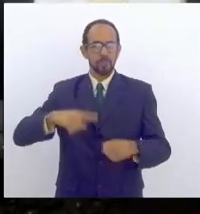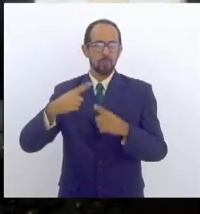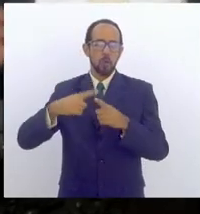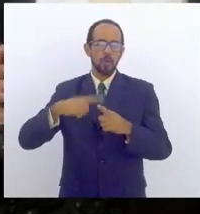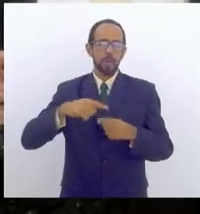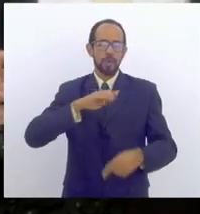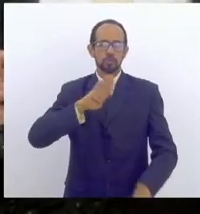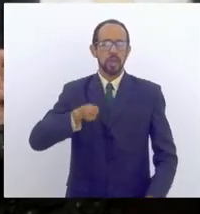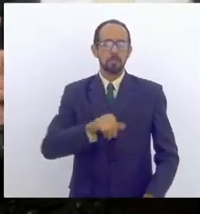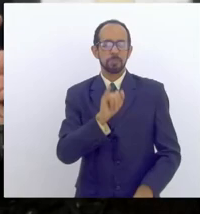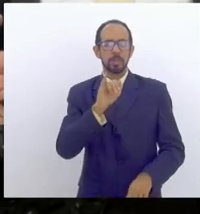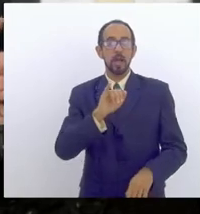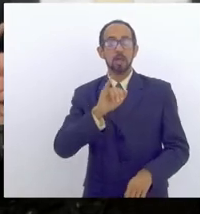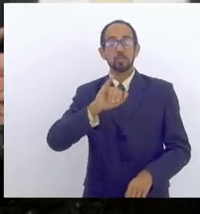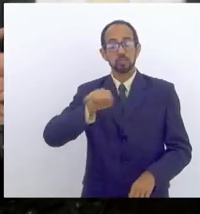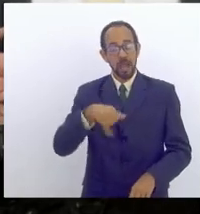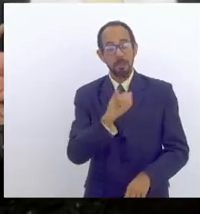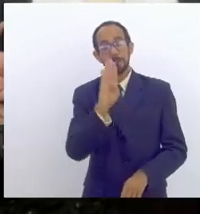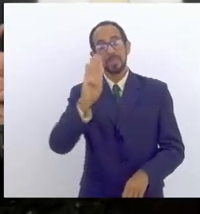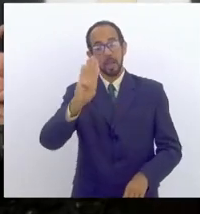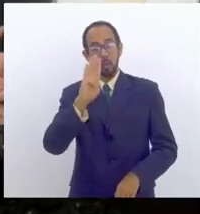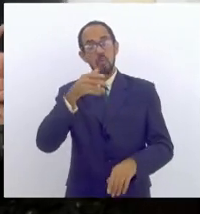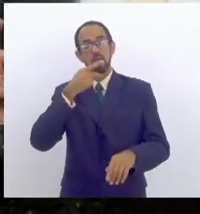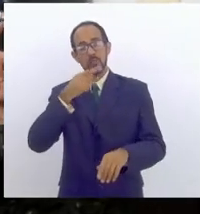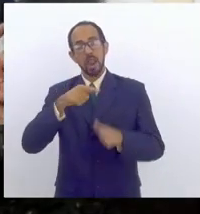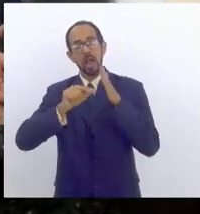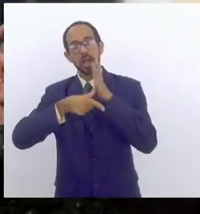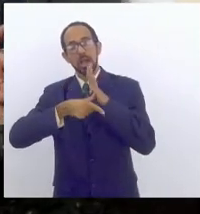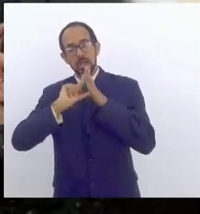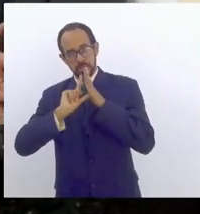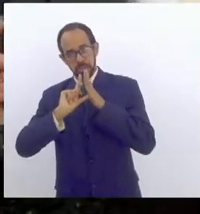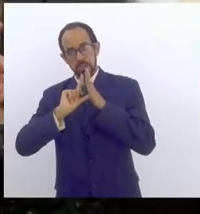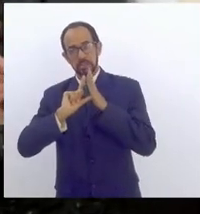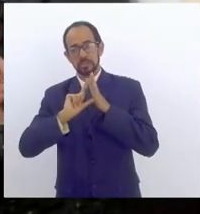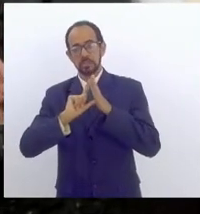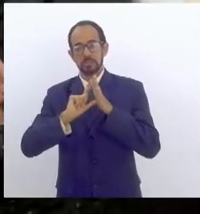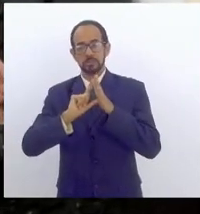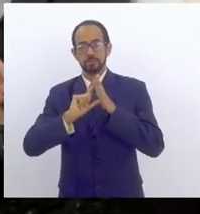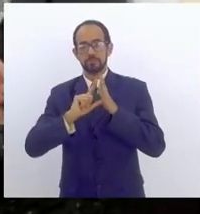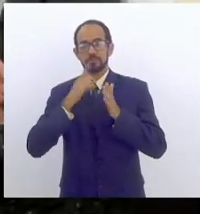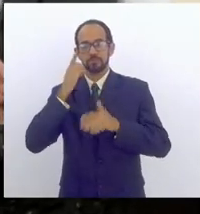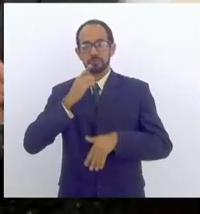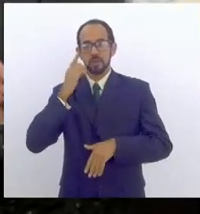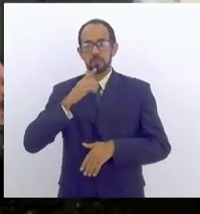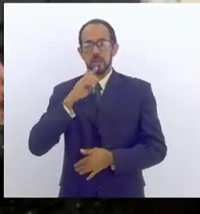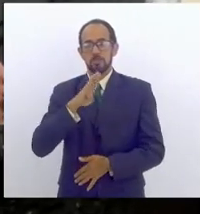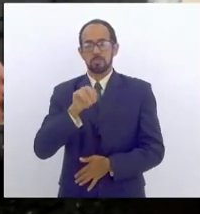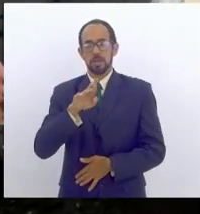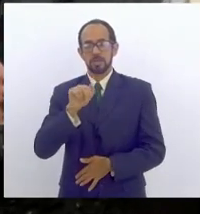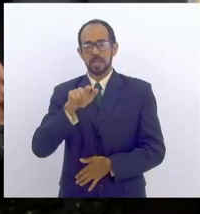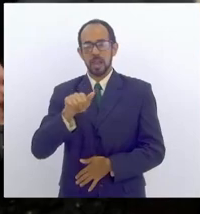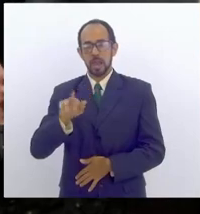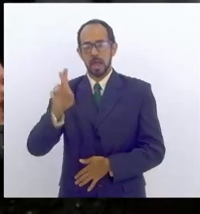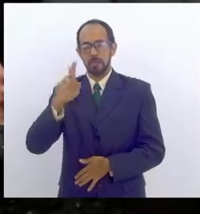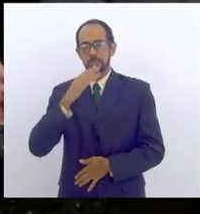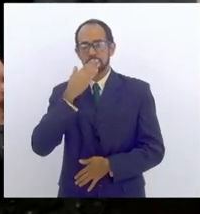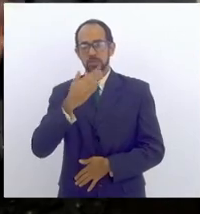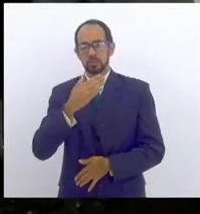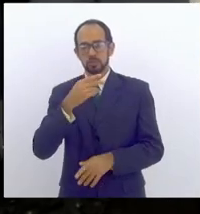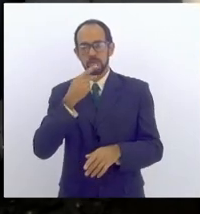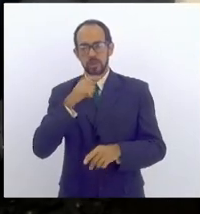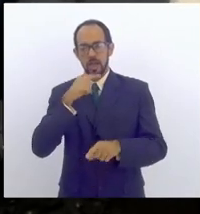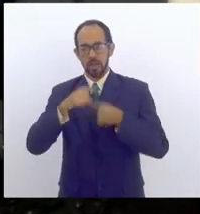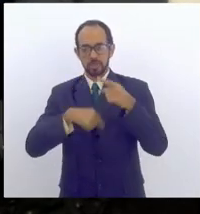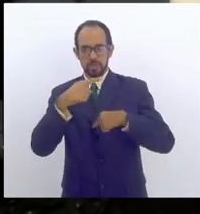Jair vai falar antes do início da votação e o deputado Bacelar pediu para falar após